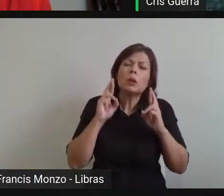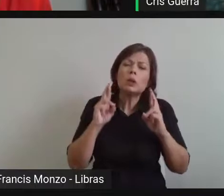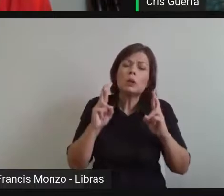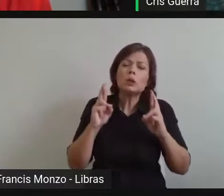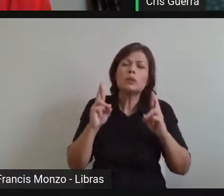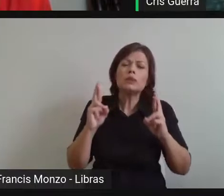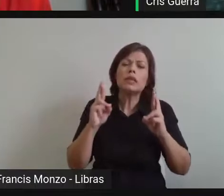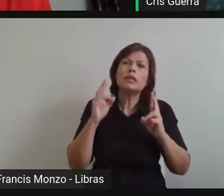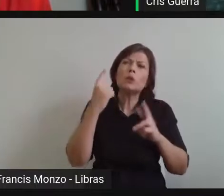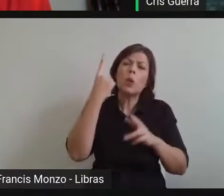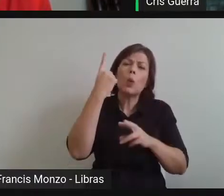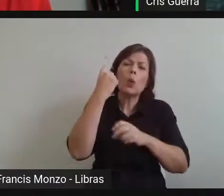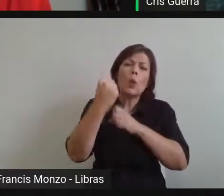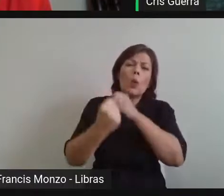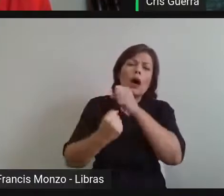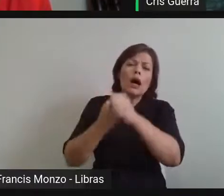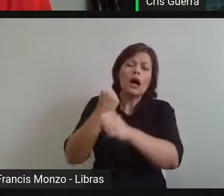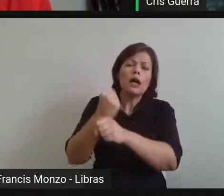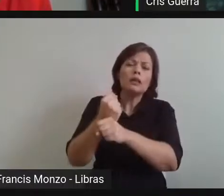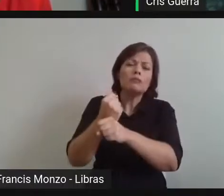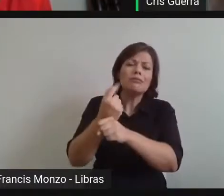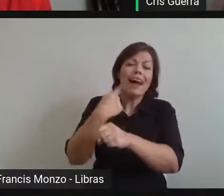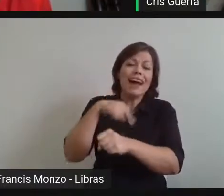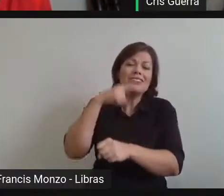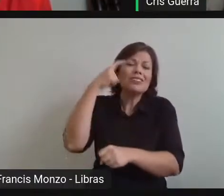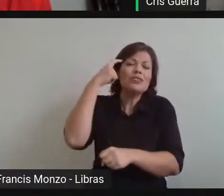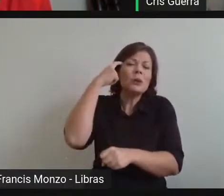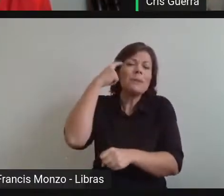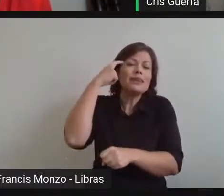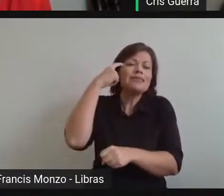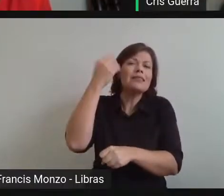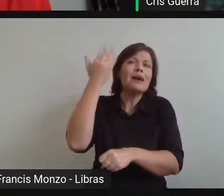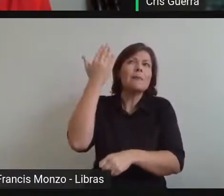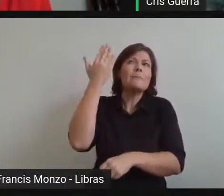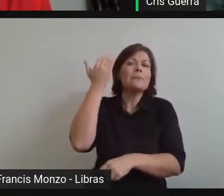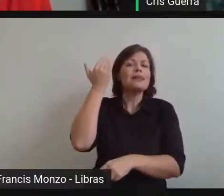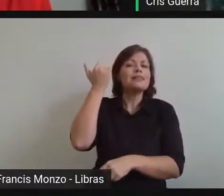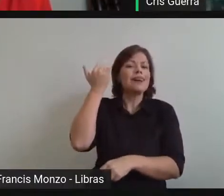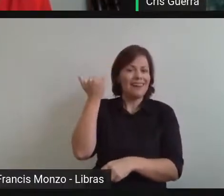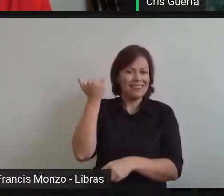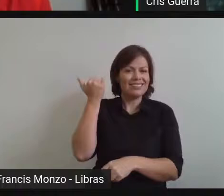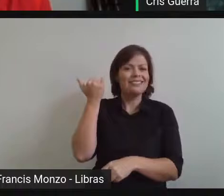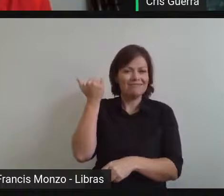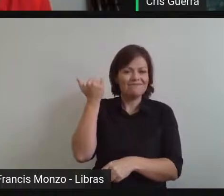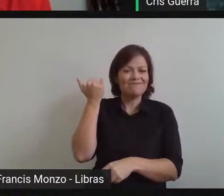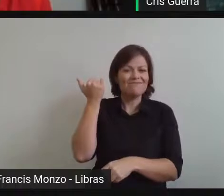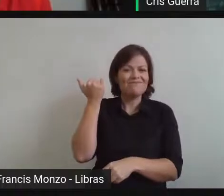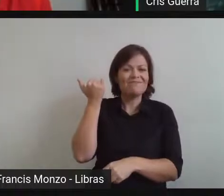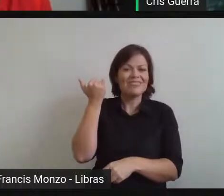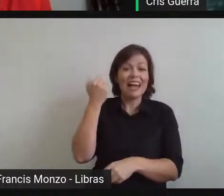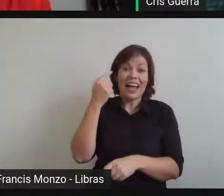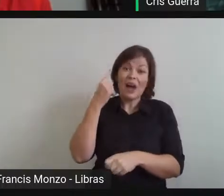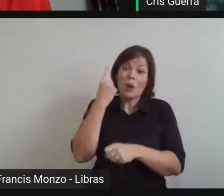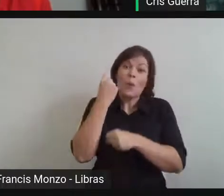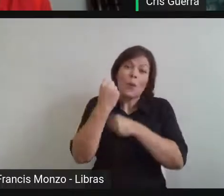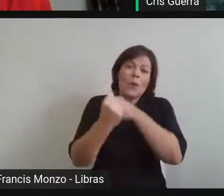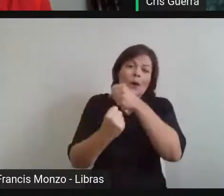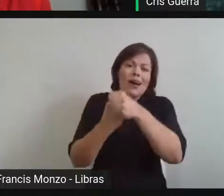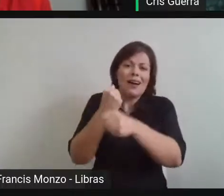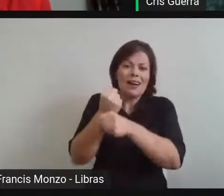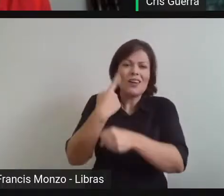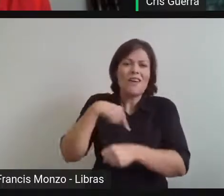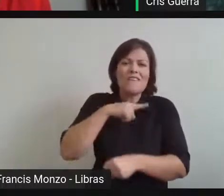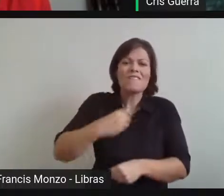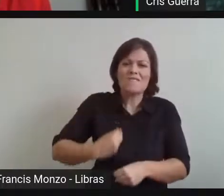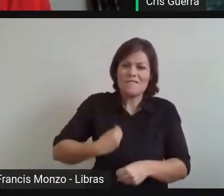gente olhar para esse, se Deus quiser, passado, né? Se Deus quiser, daqui a um ano nossa vida vai estar melhor. A gente olhar e